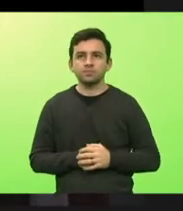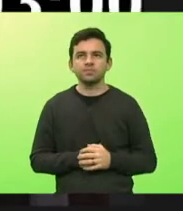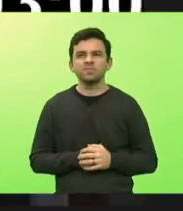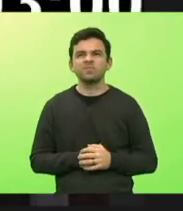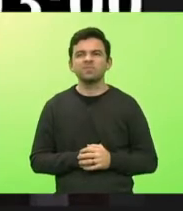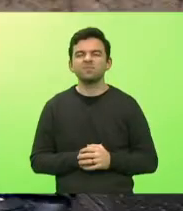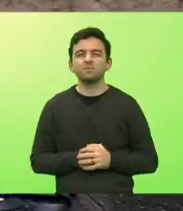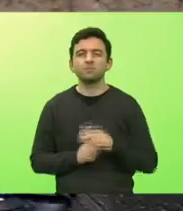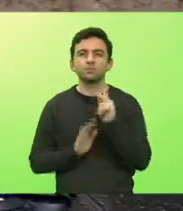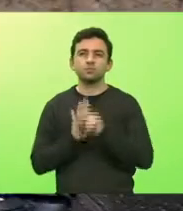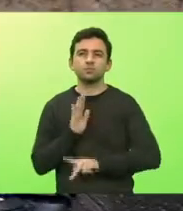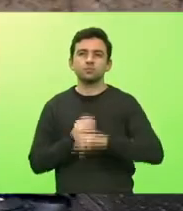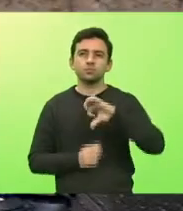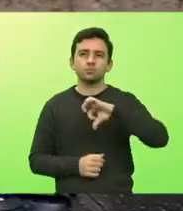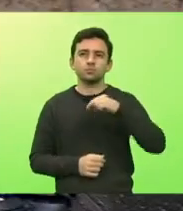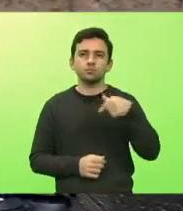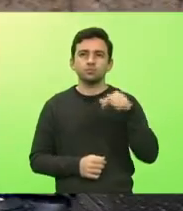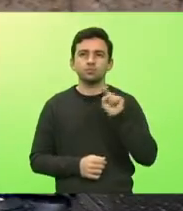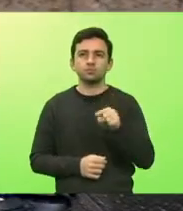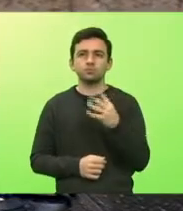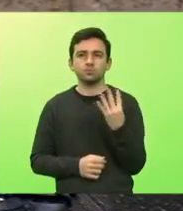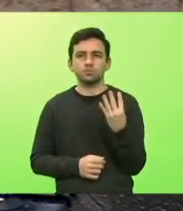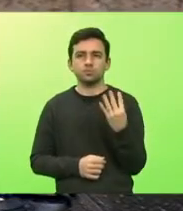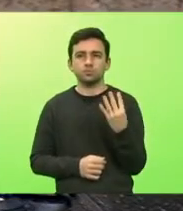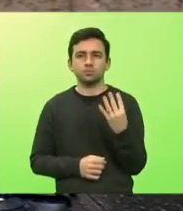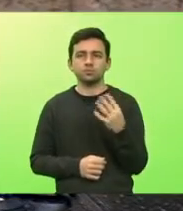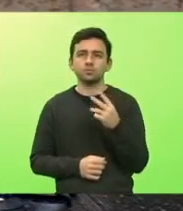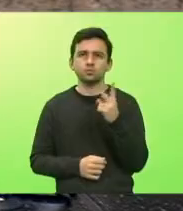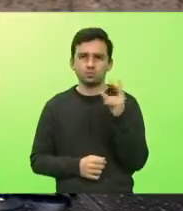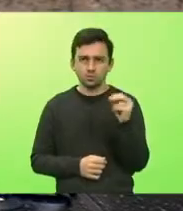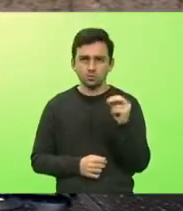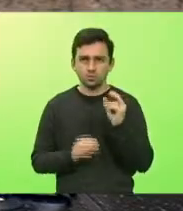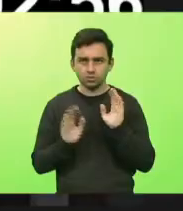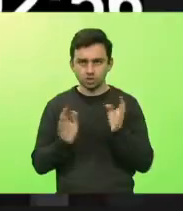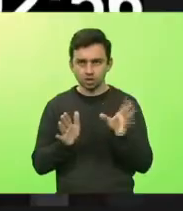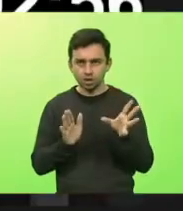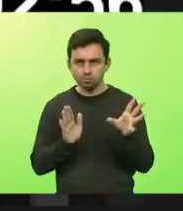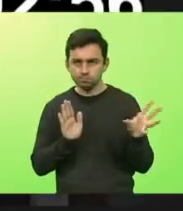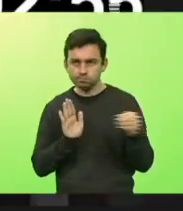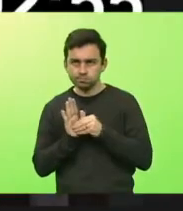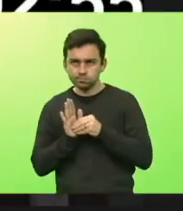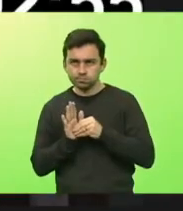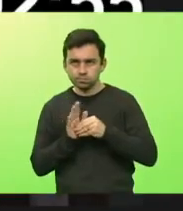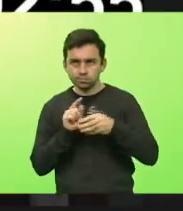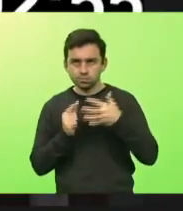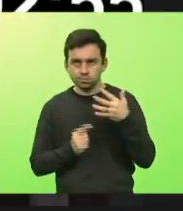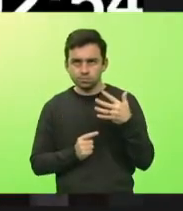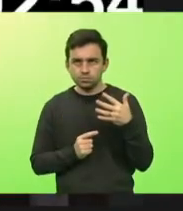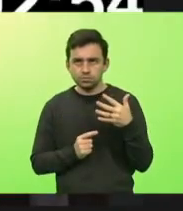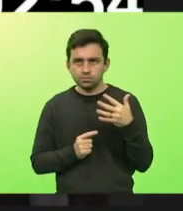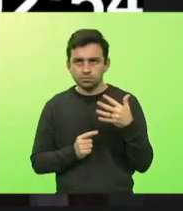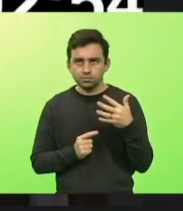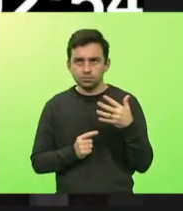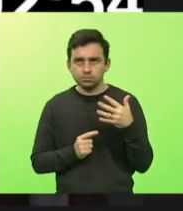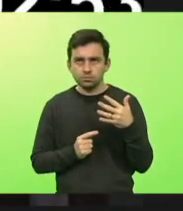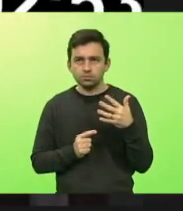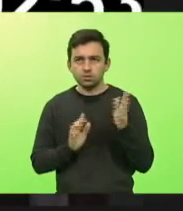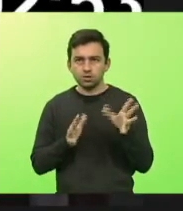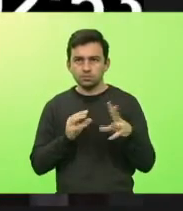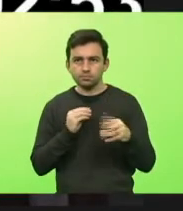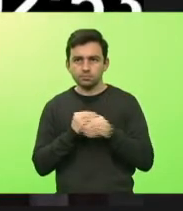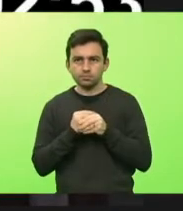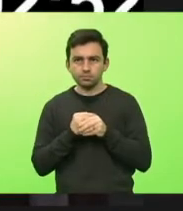97.4/2020 foi colocado em pauta? foi colocado em pauta, recebeu emenda em